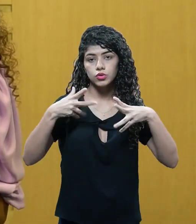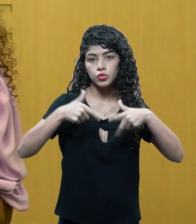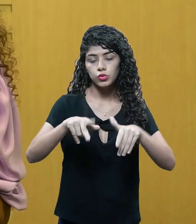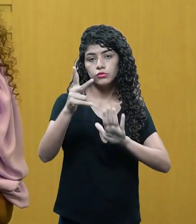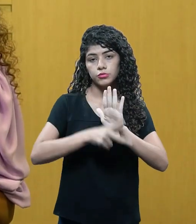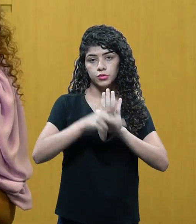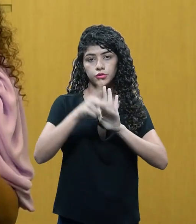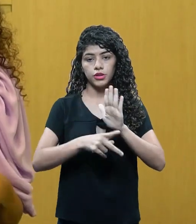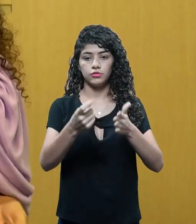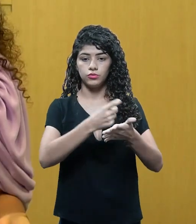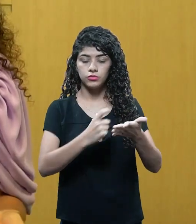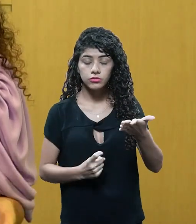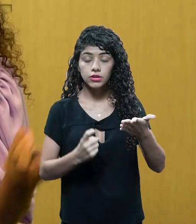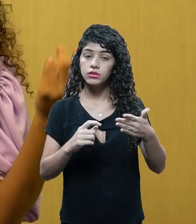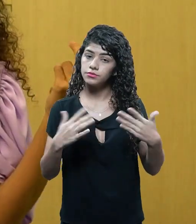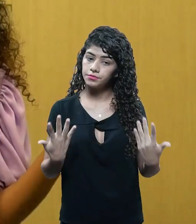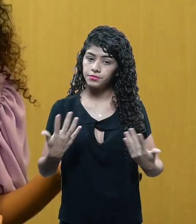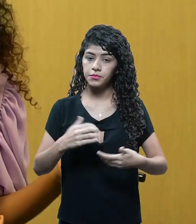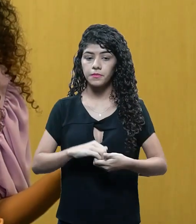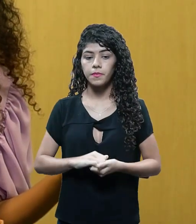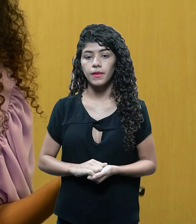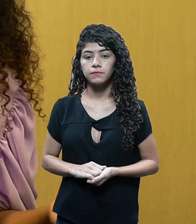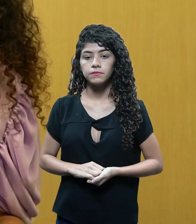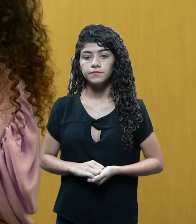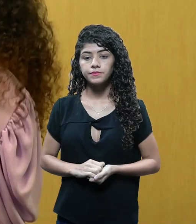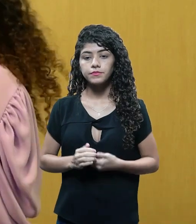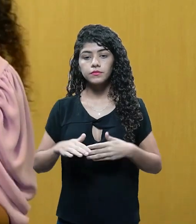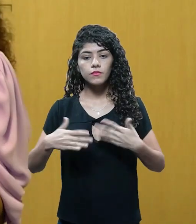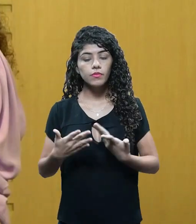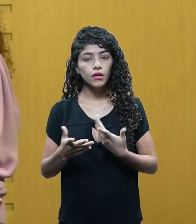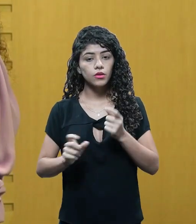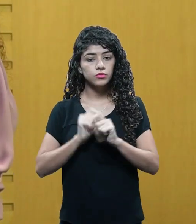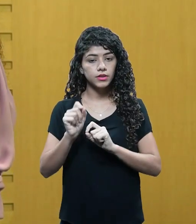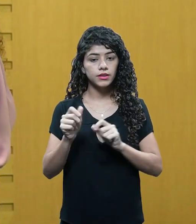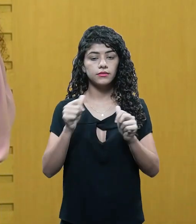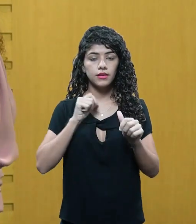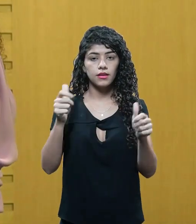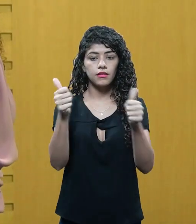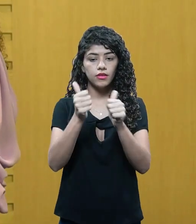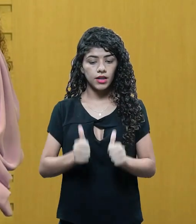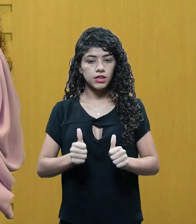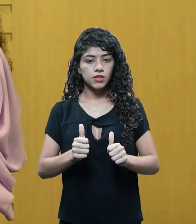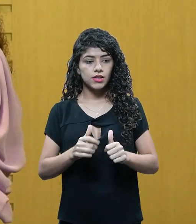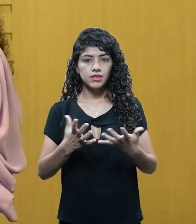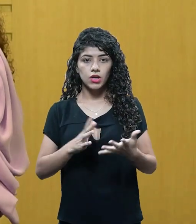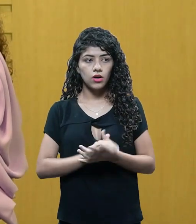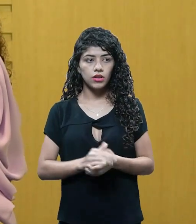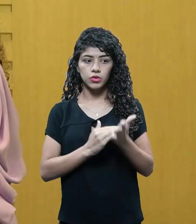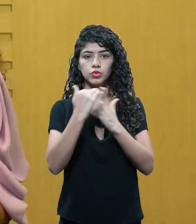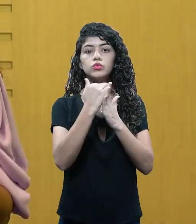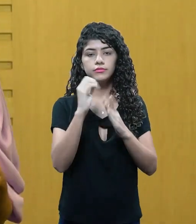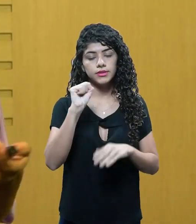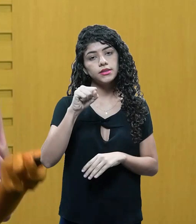do sistema dramático, como a gente viu no módulo passado. Então, tem avaliações que são bem radicais?